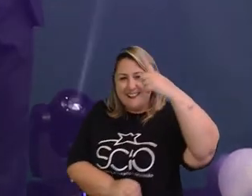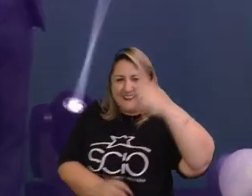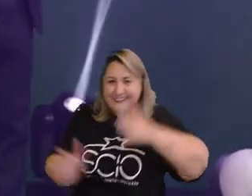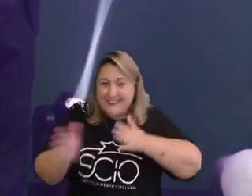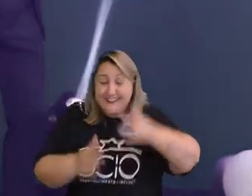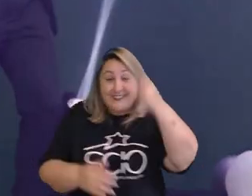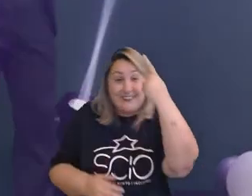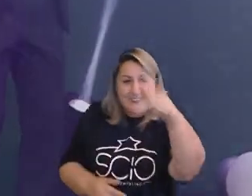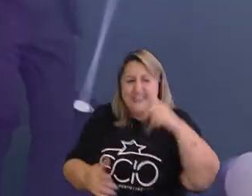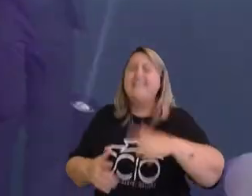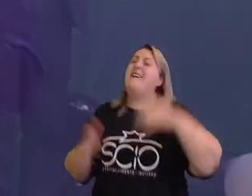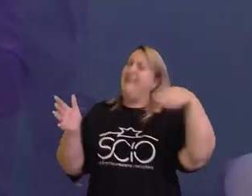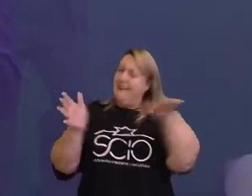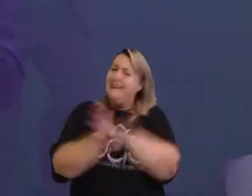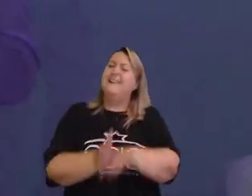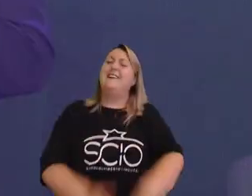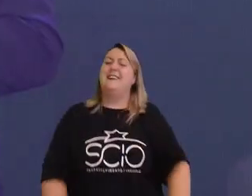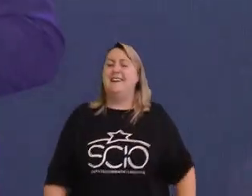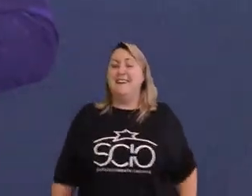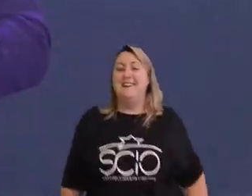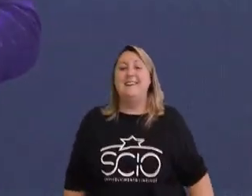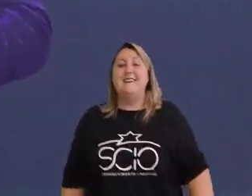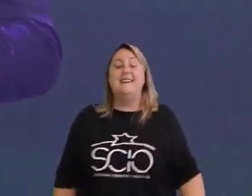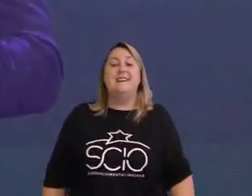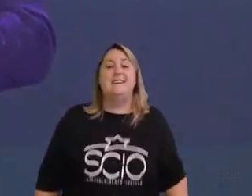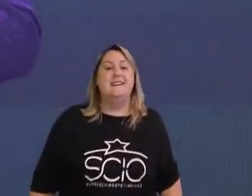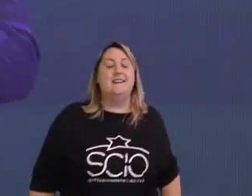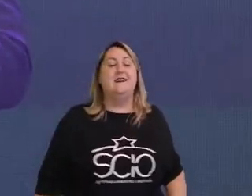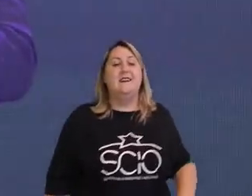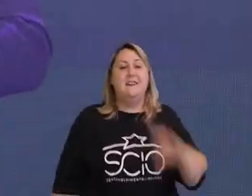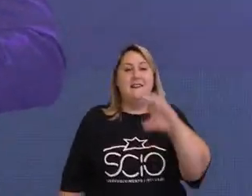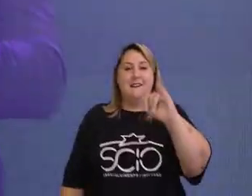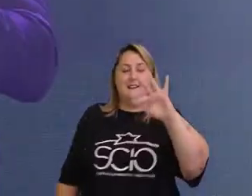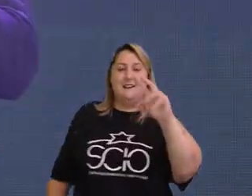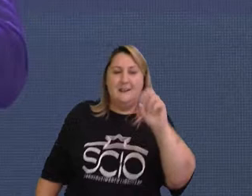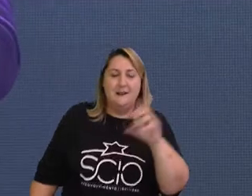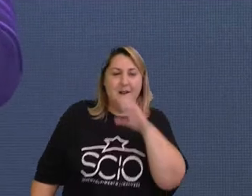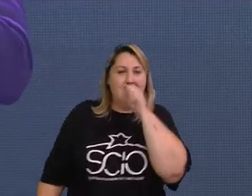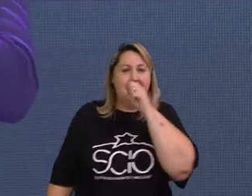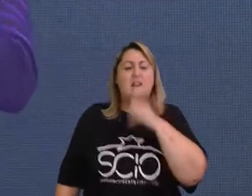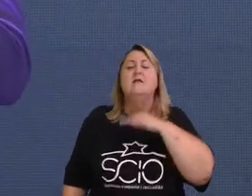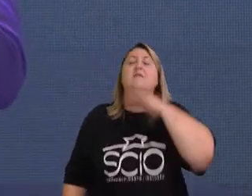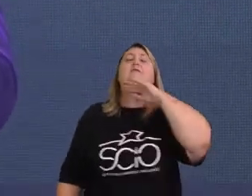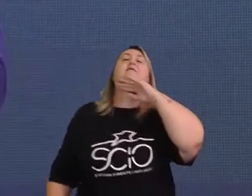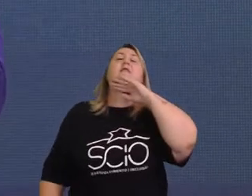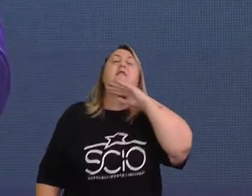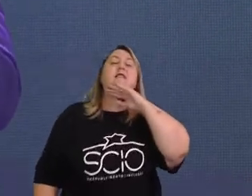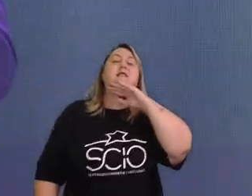Vamos, galera, Citrosuco, vai!